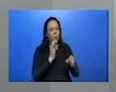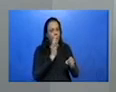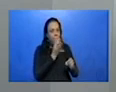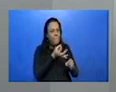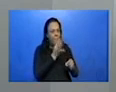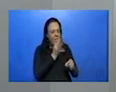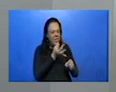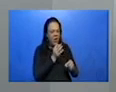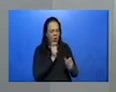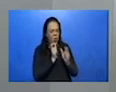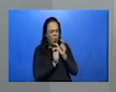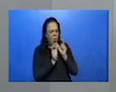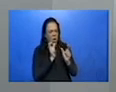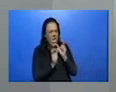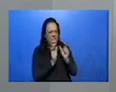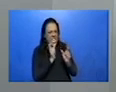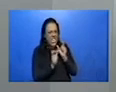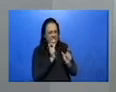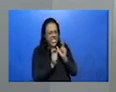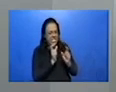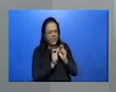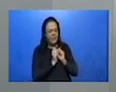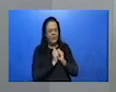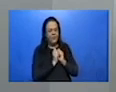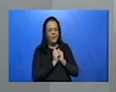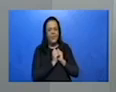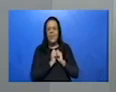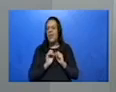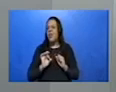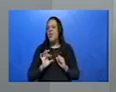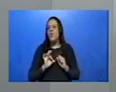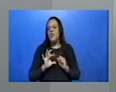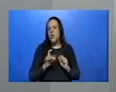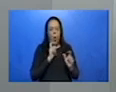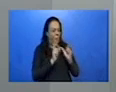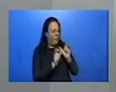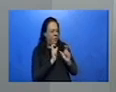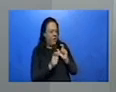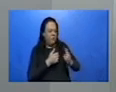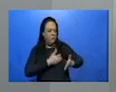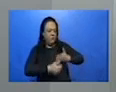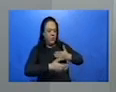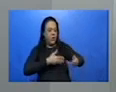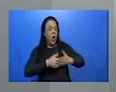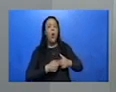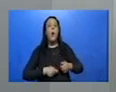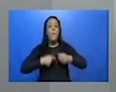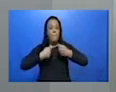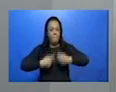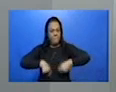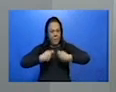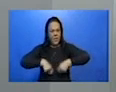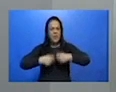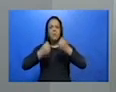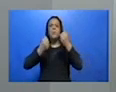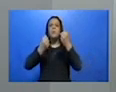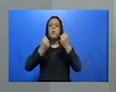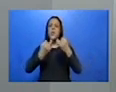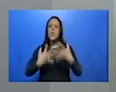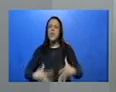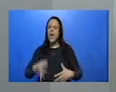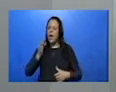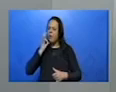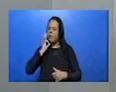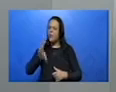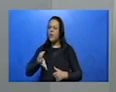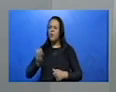ela é crítica. Só que eu não posso simplesmente dar a minha opinião por dar. Eu tenho que sustentar a minha opinião. Eu tenho que